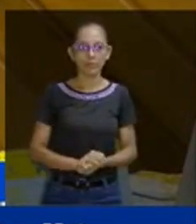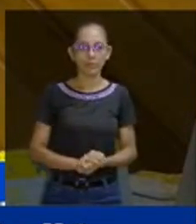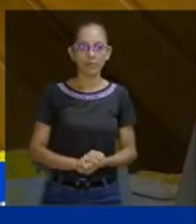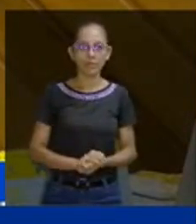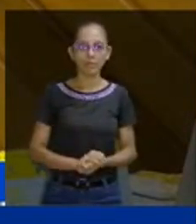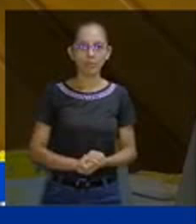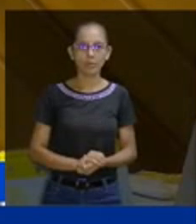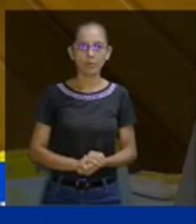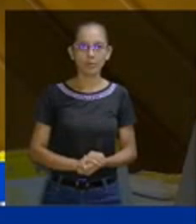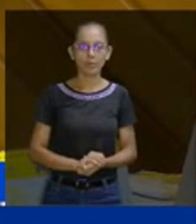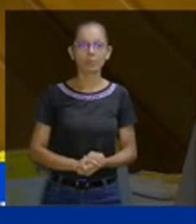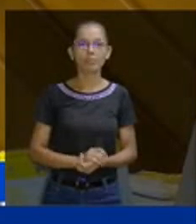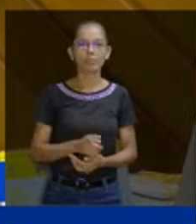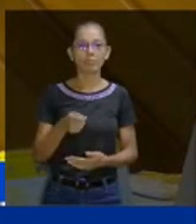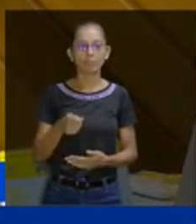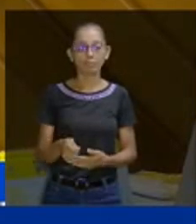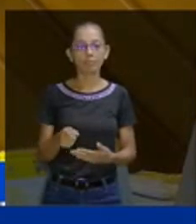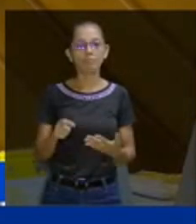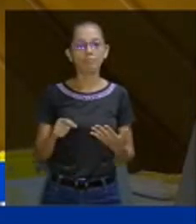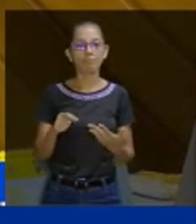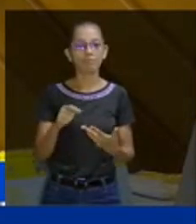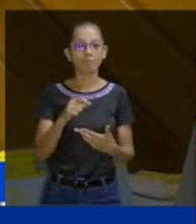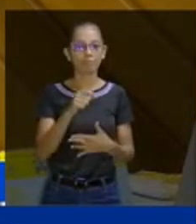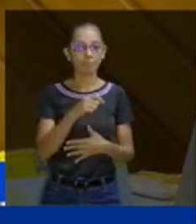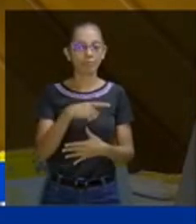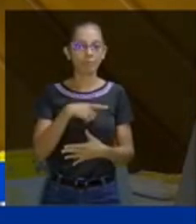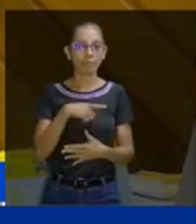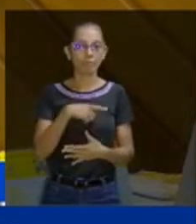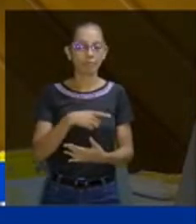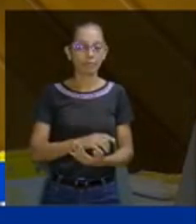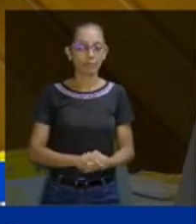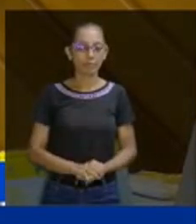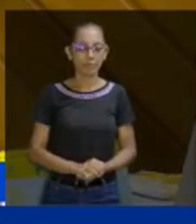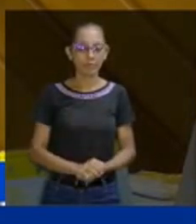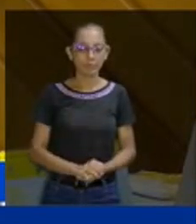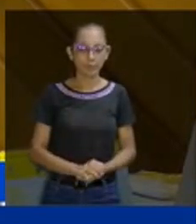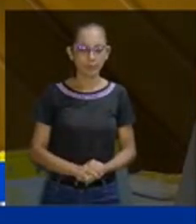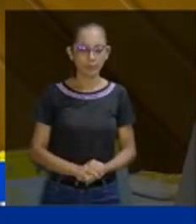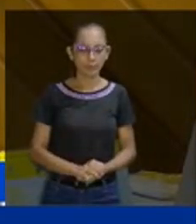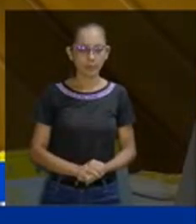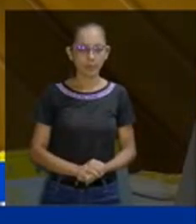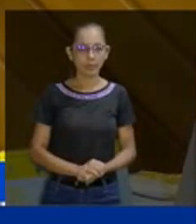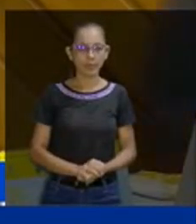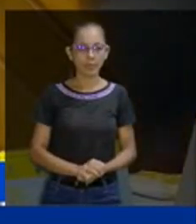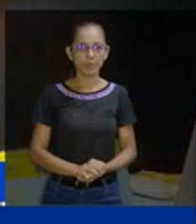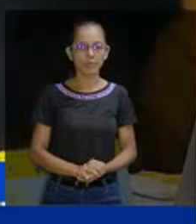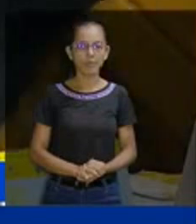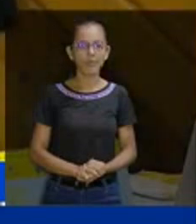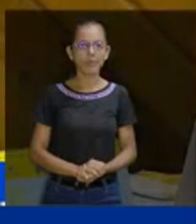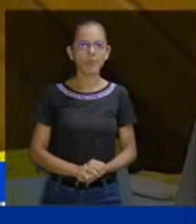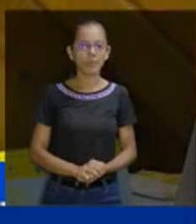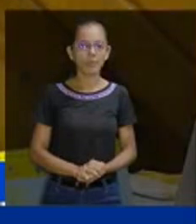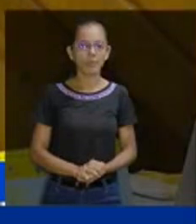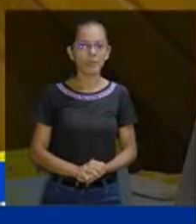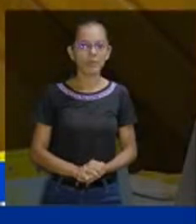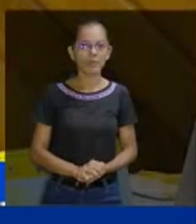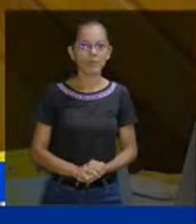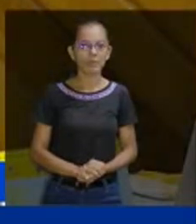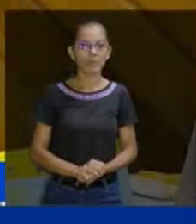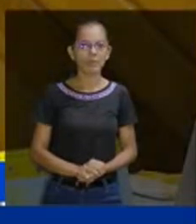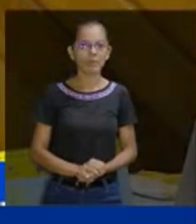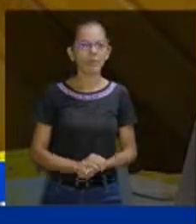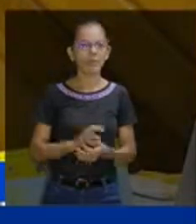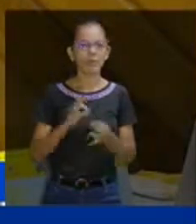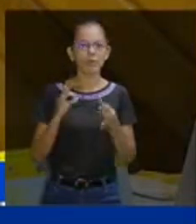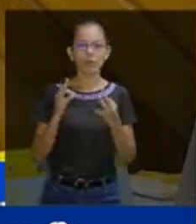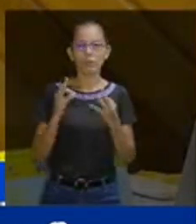Pires Neto, Dr. Gilberto Pinheiro, Dr. Paulo Madeira e Dr. João Lages. E, claro,